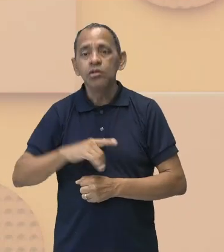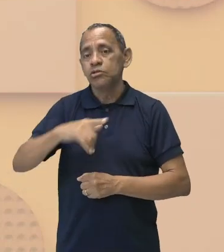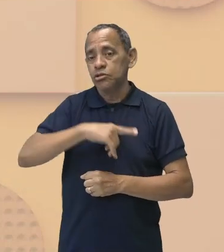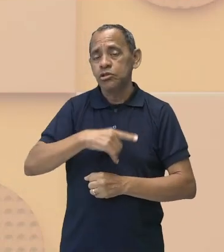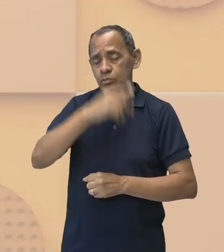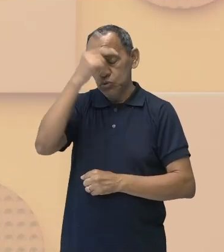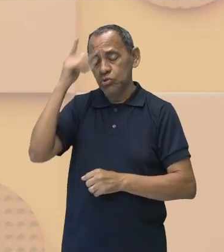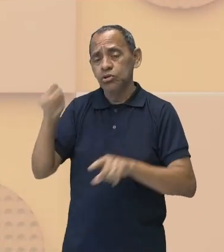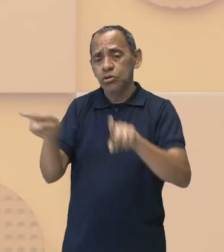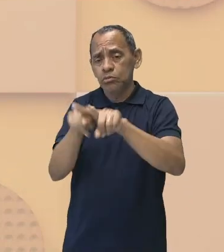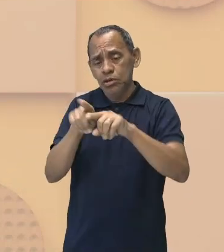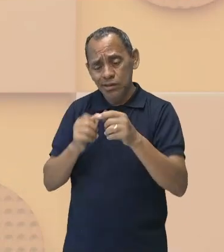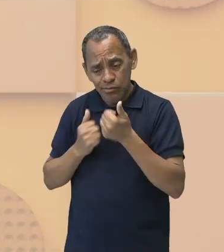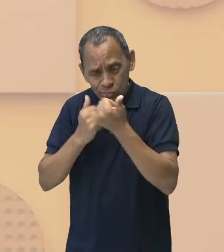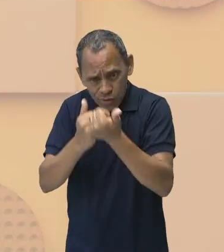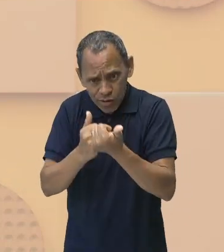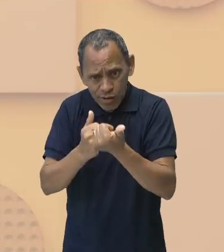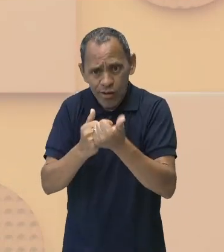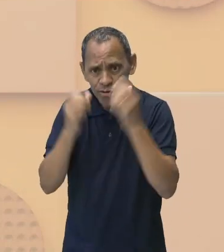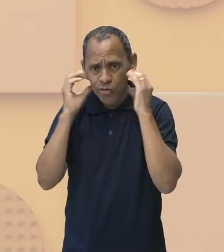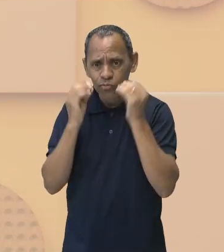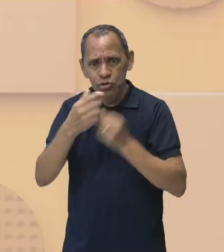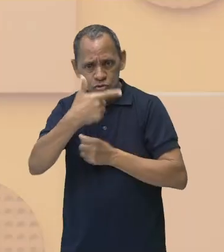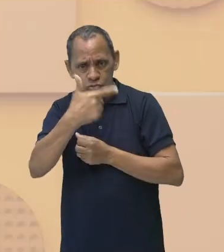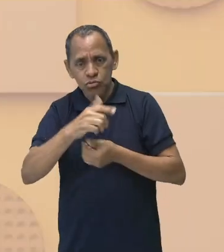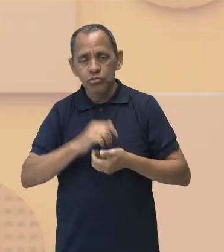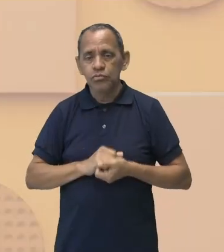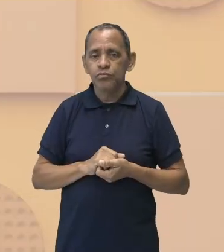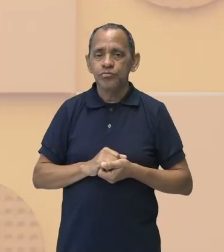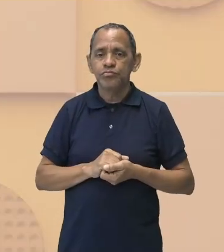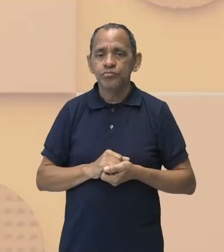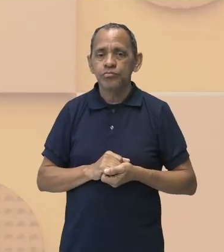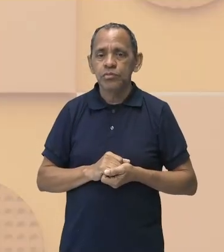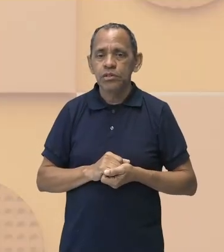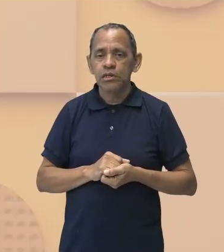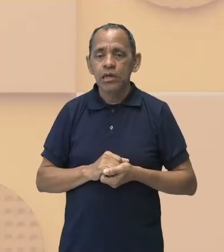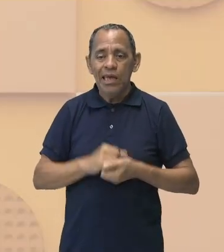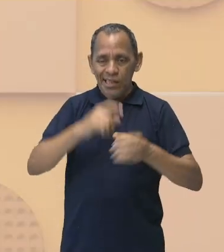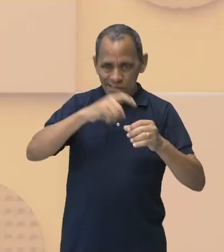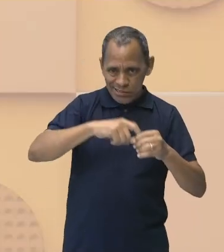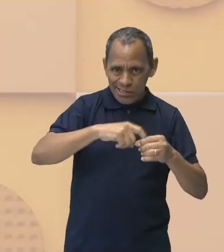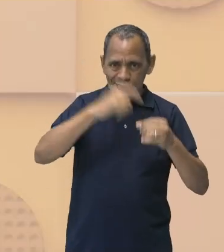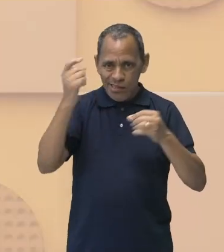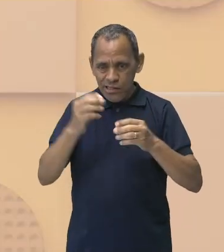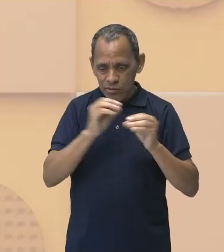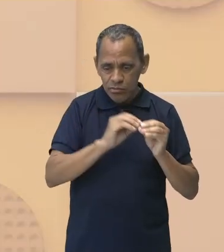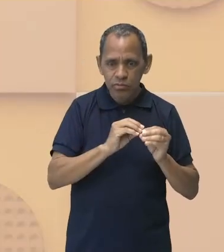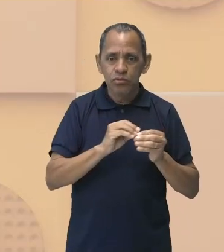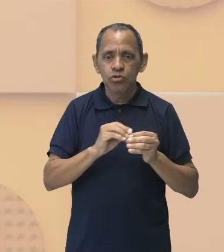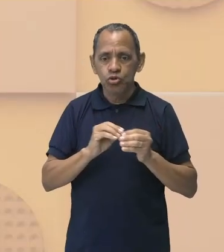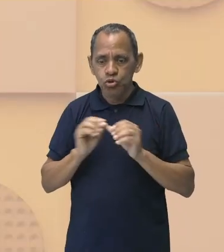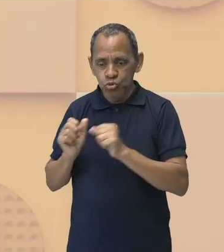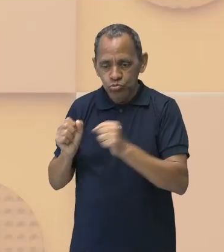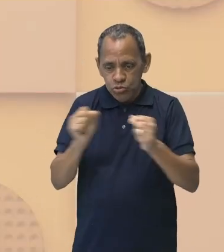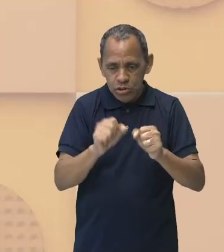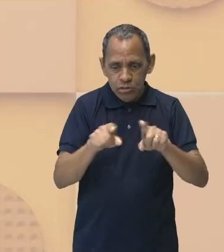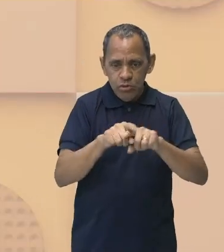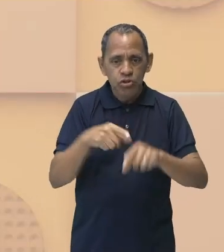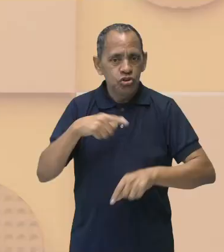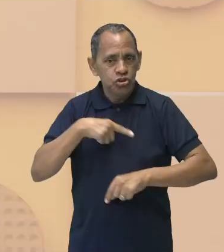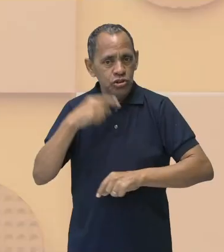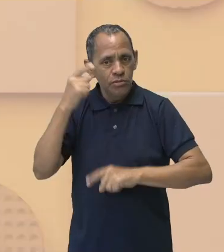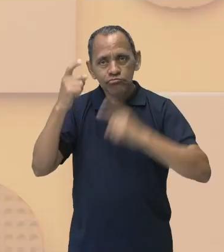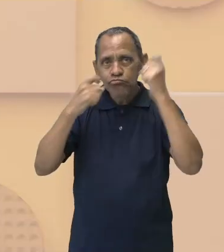o apoiavam. Então, mesmo Dom Pedro saindo, né, do poder, havia aquela preocupação de que